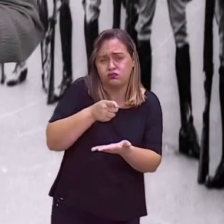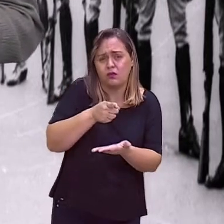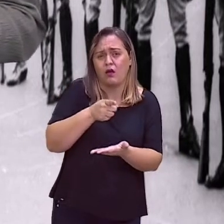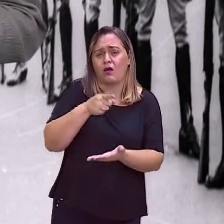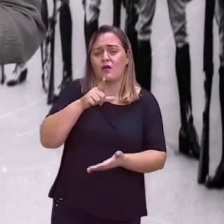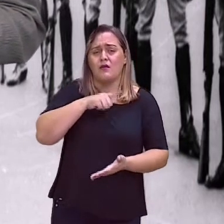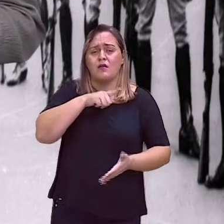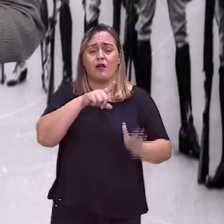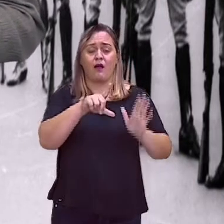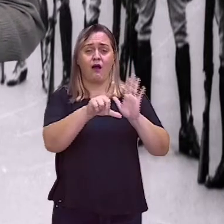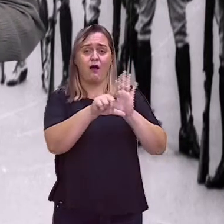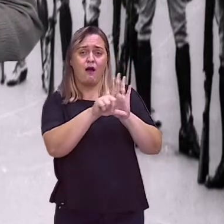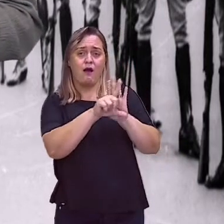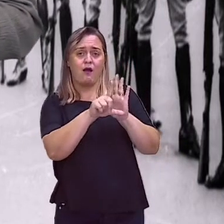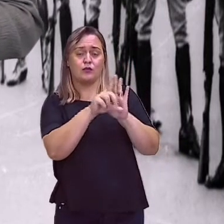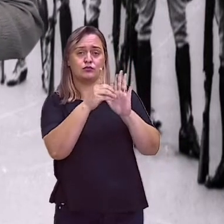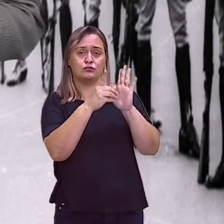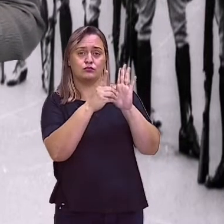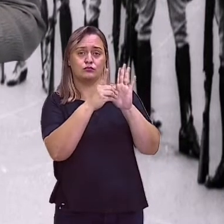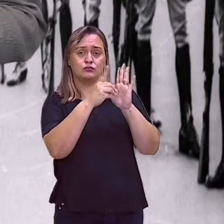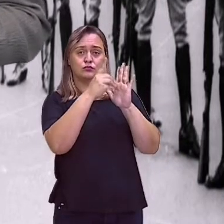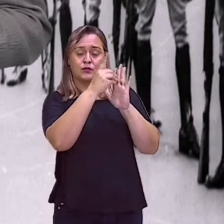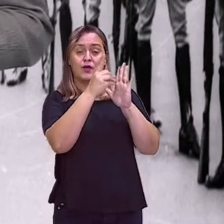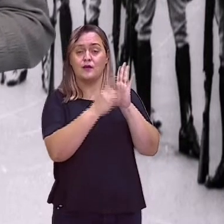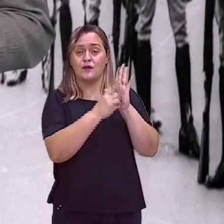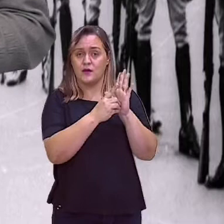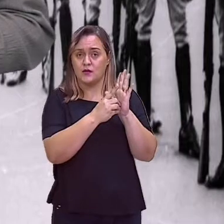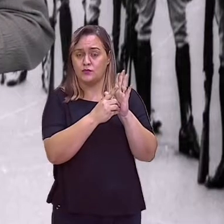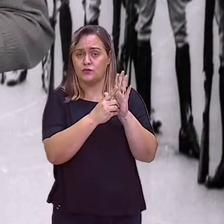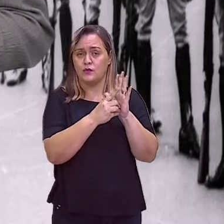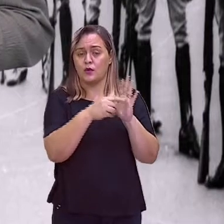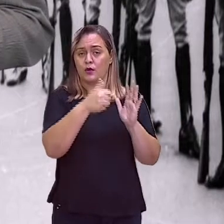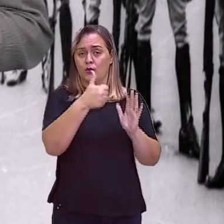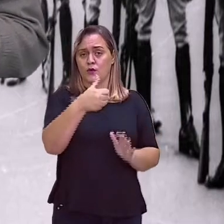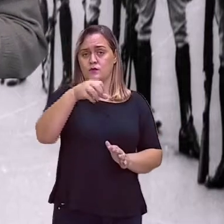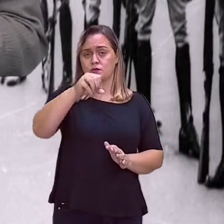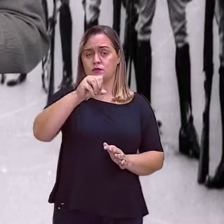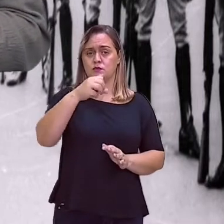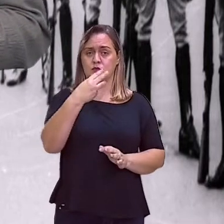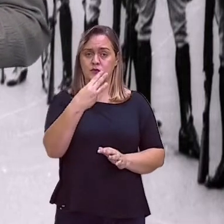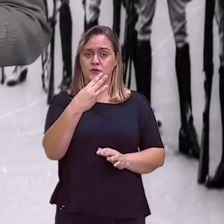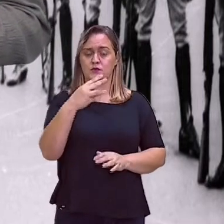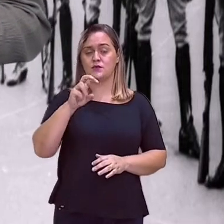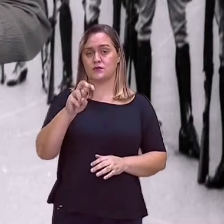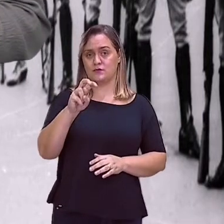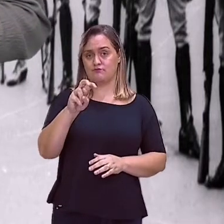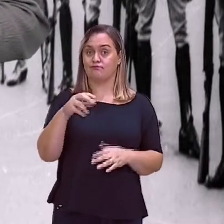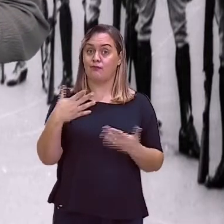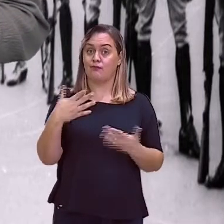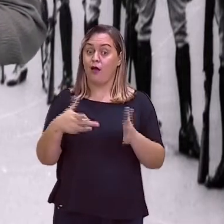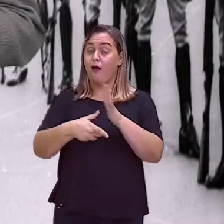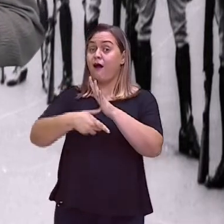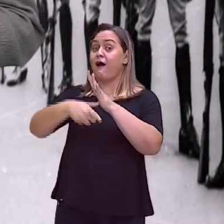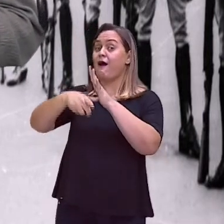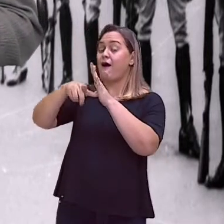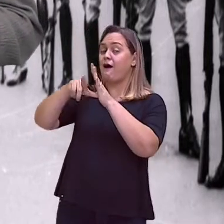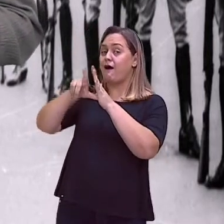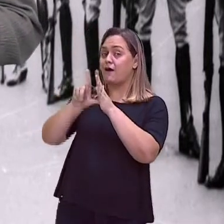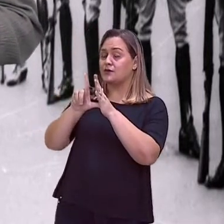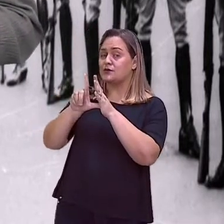Segurança Nacional. Em 30 de março de 1935, portanto, antes da realização da